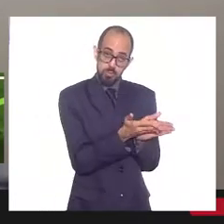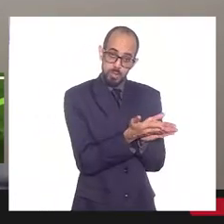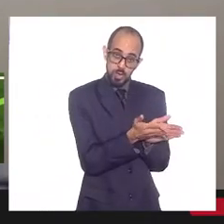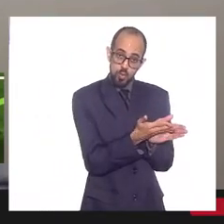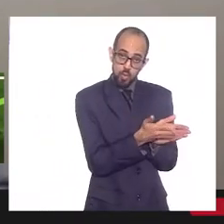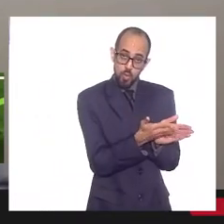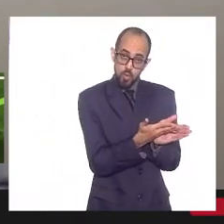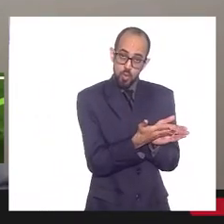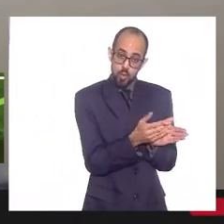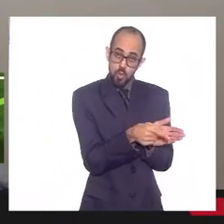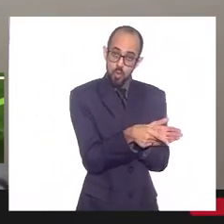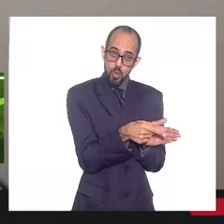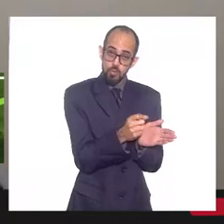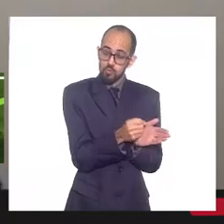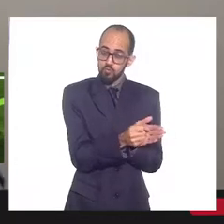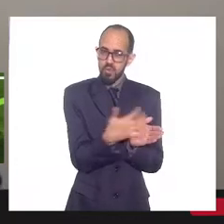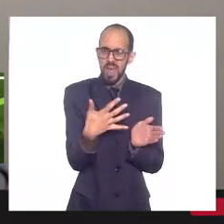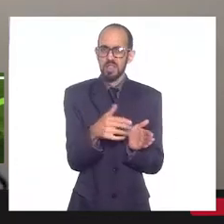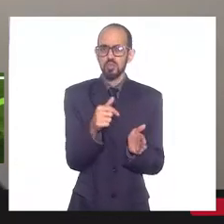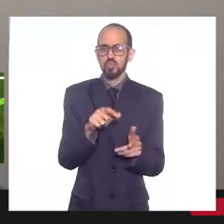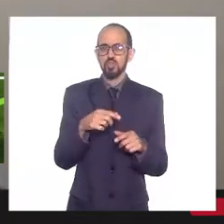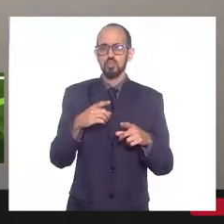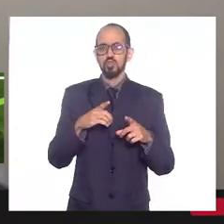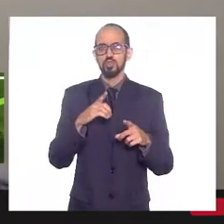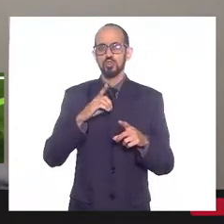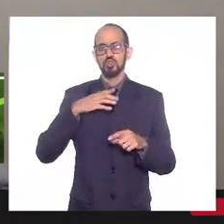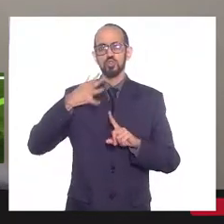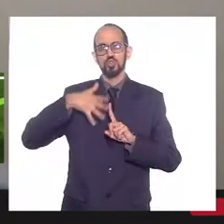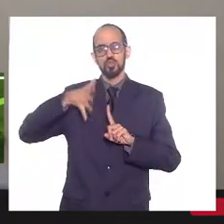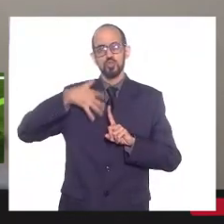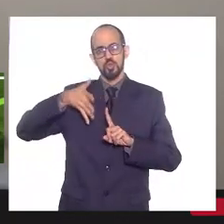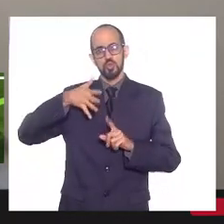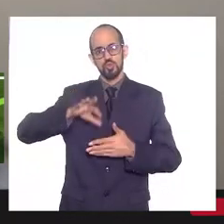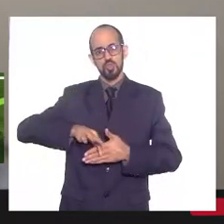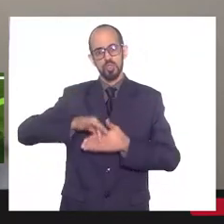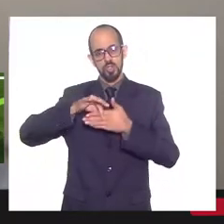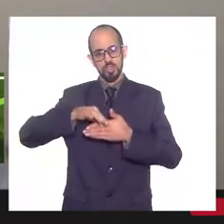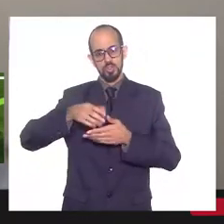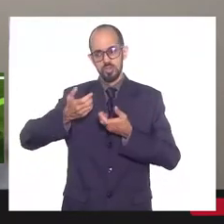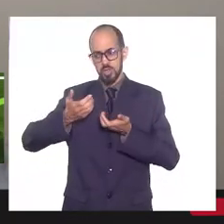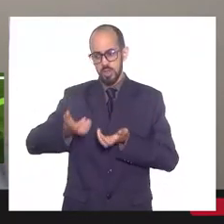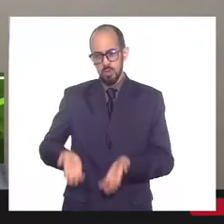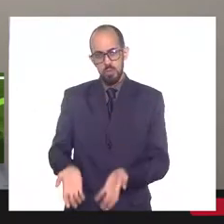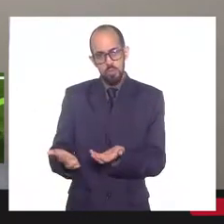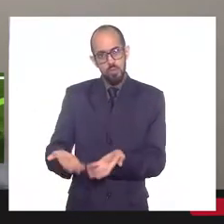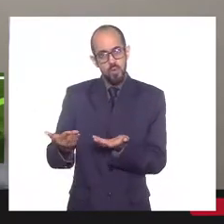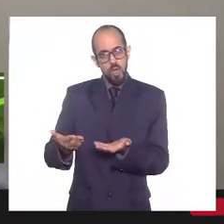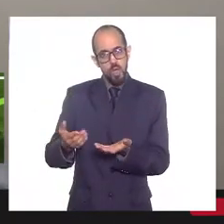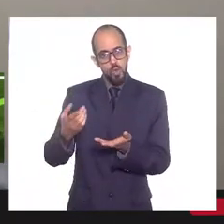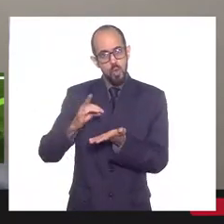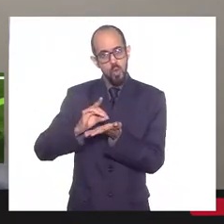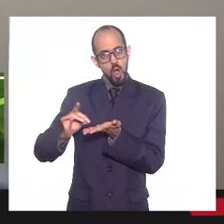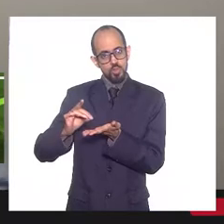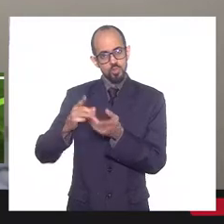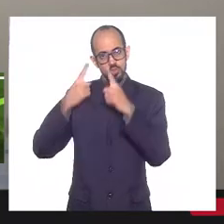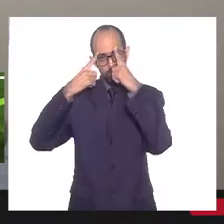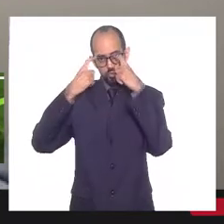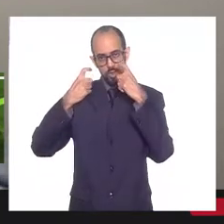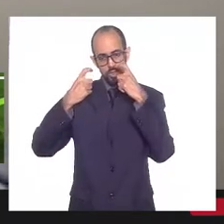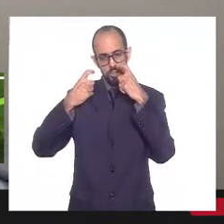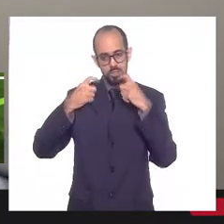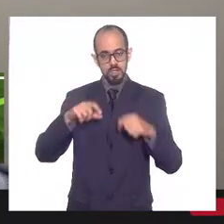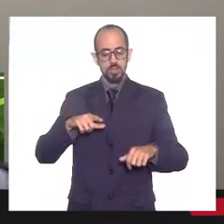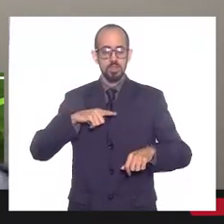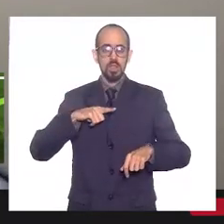determinados líderes líderes religiosos na é aqui que acaba incitando o ódio intolerância EA violência é